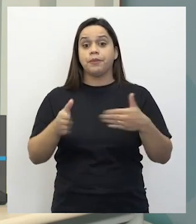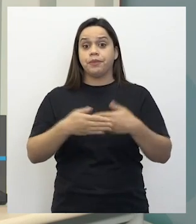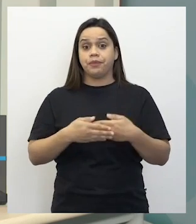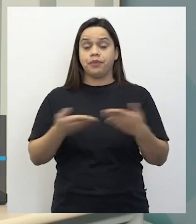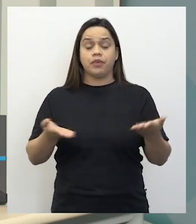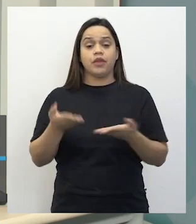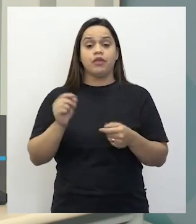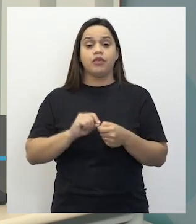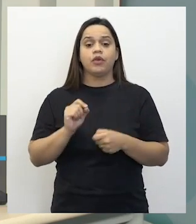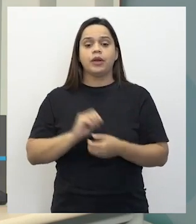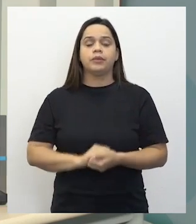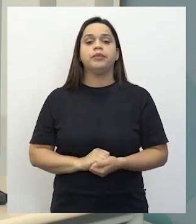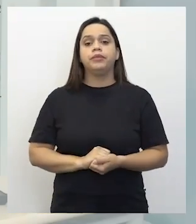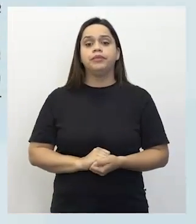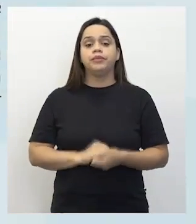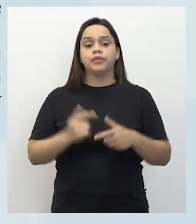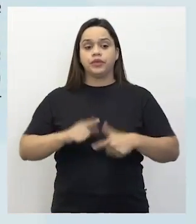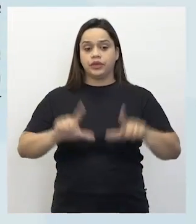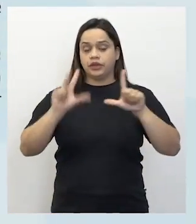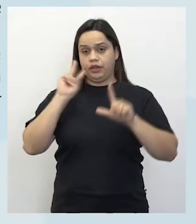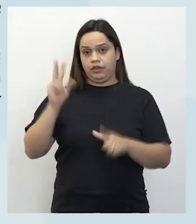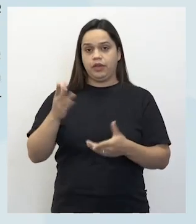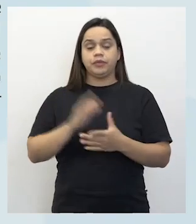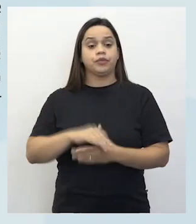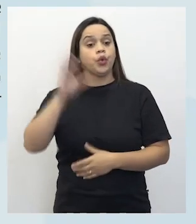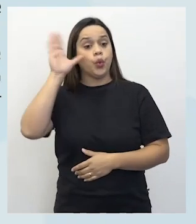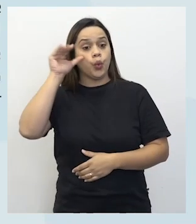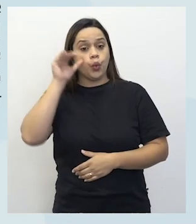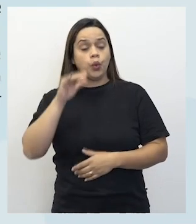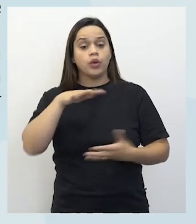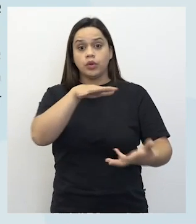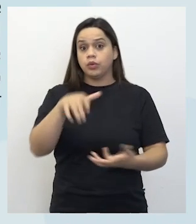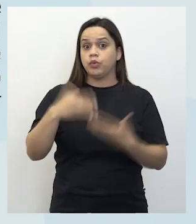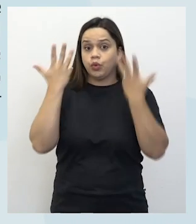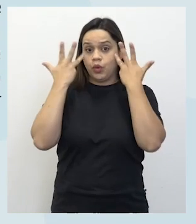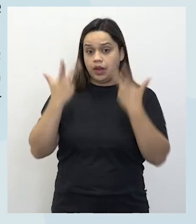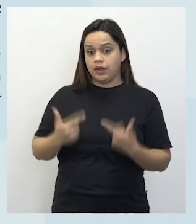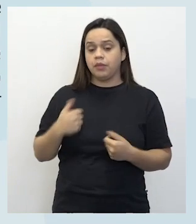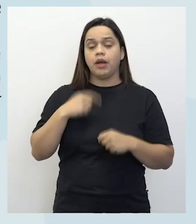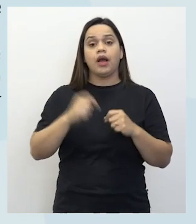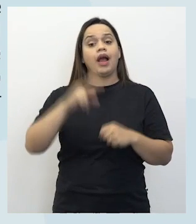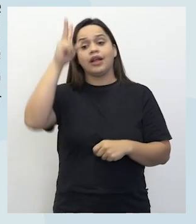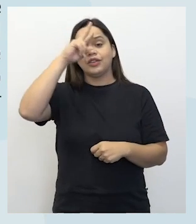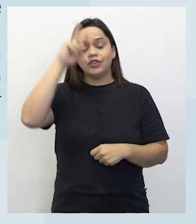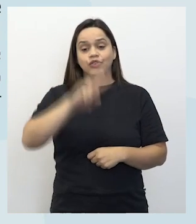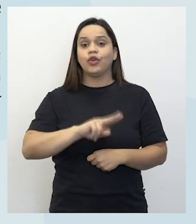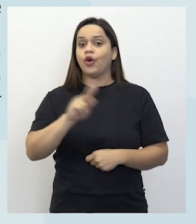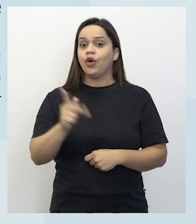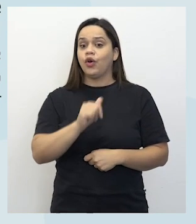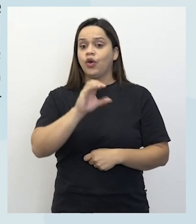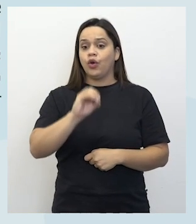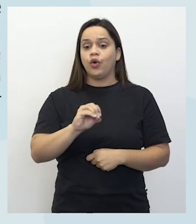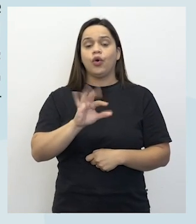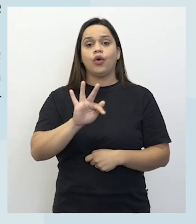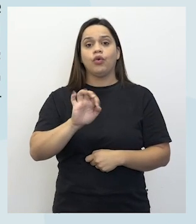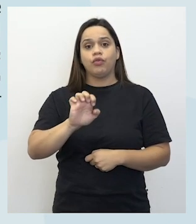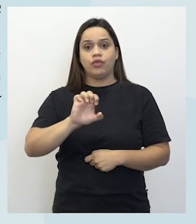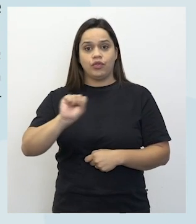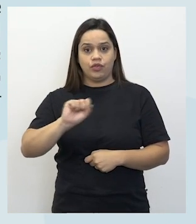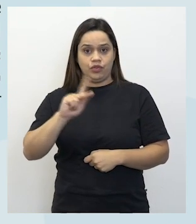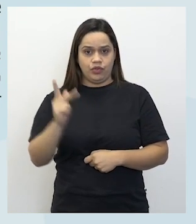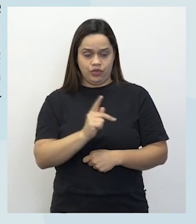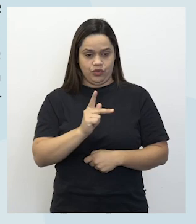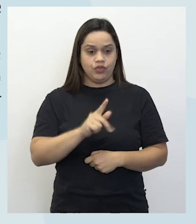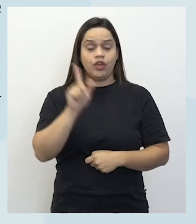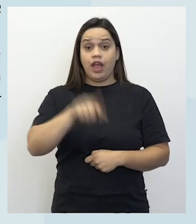fechado. Então, bora lá. Texto na tela. Curiosidades do mundo animal. A história de Hofesh.